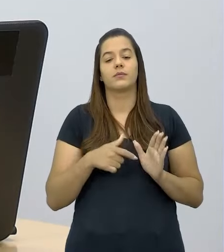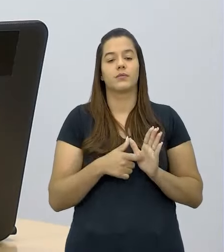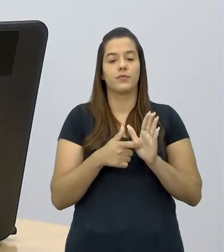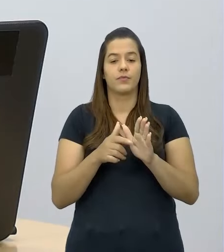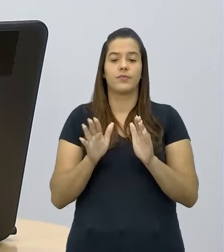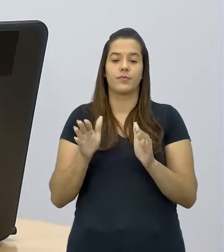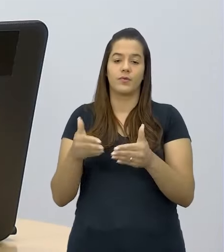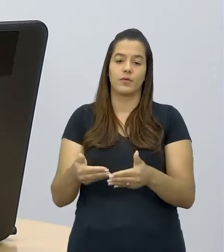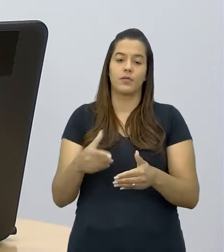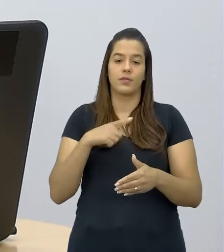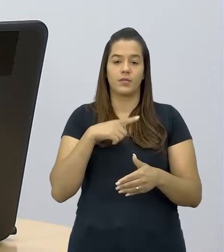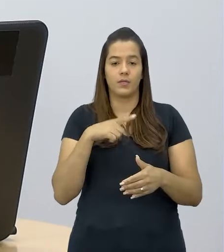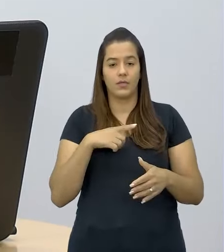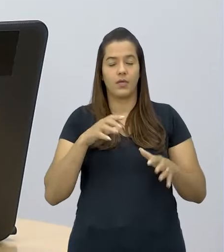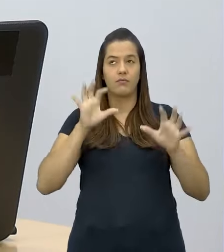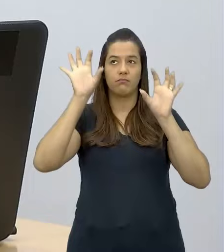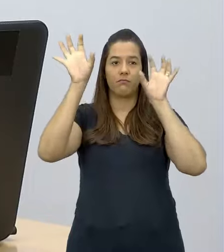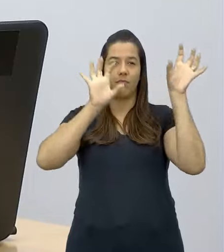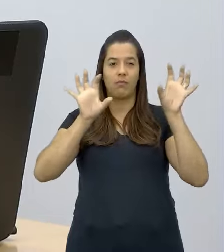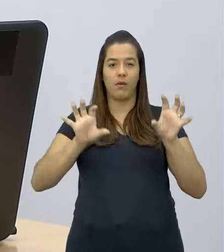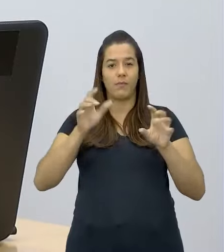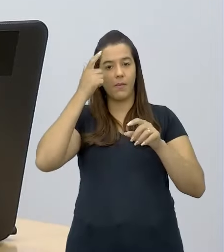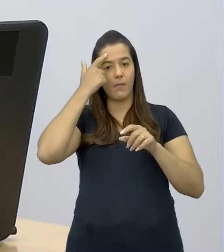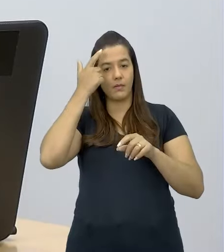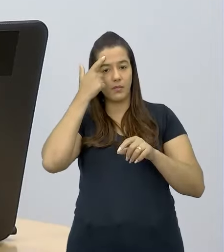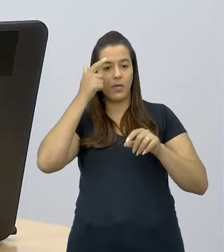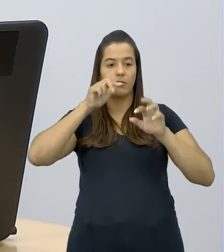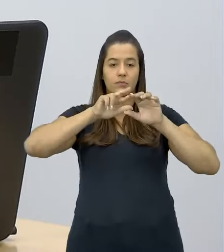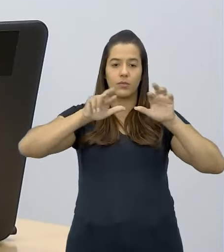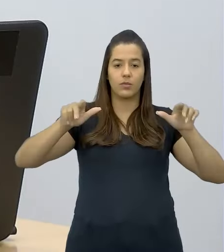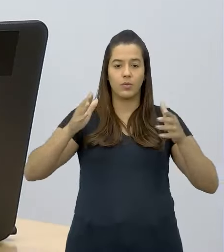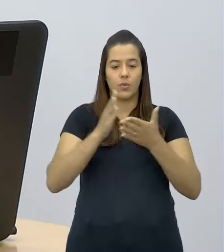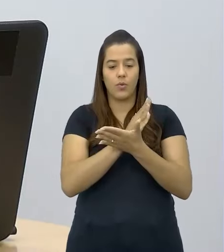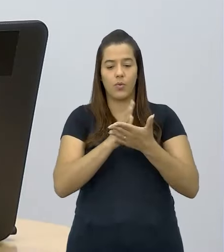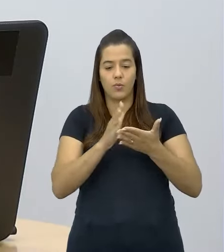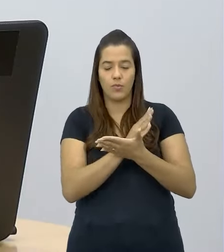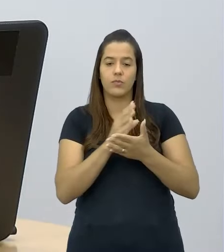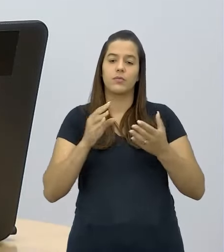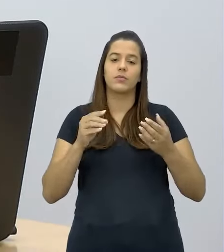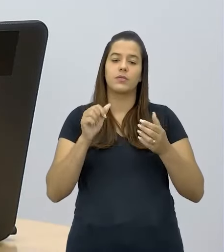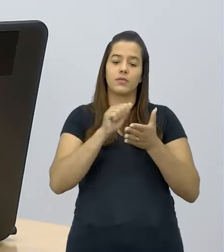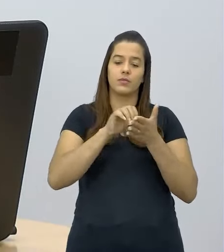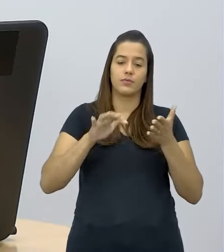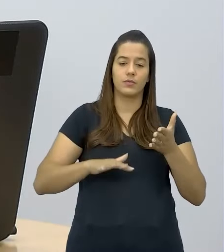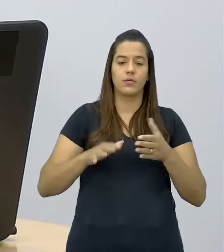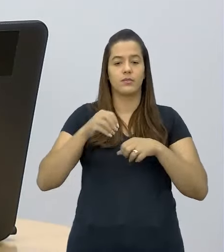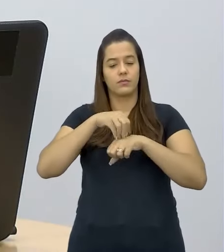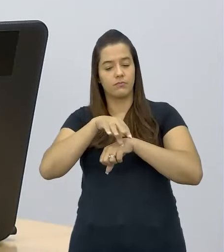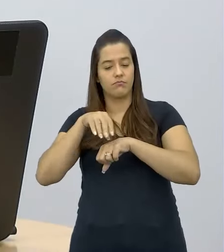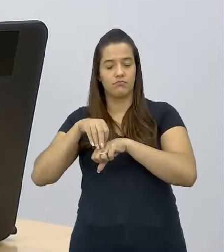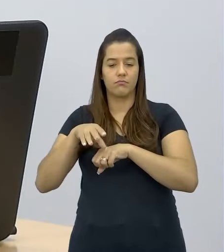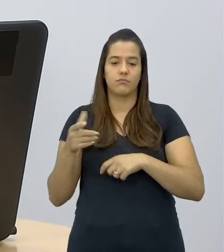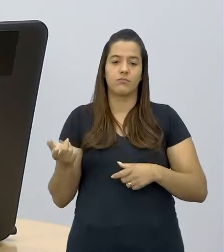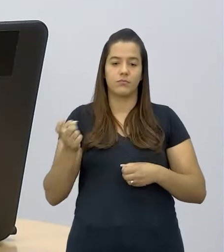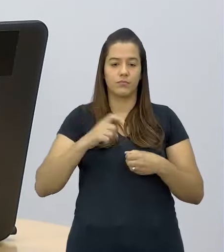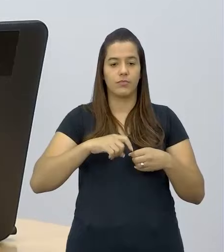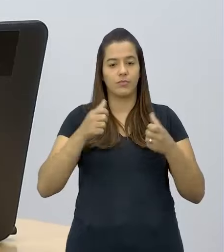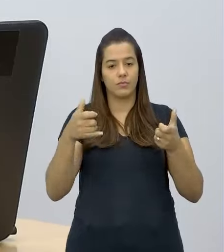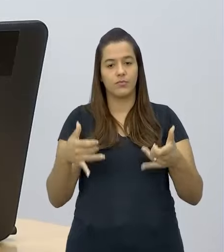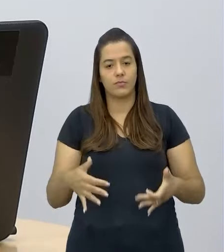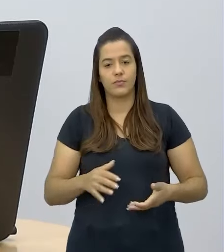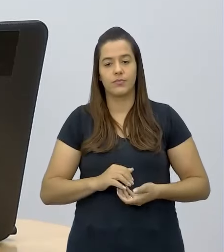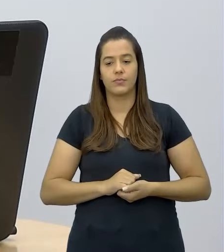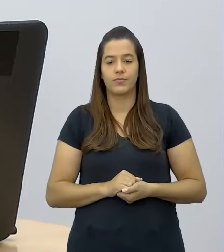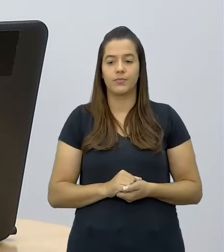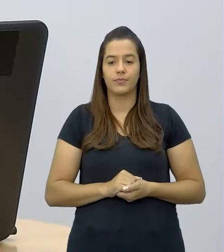se eu não me engano, acho que tem mapa mental, né? Então são algumas atividades ali, né, em que a gente retoma isso. Sim. Desculpa,